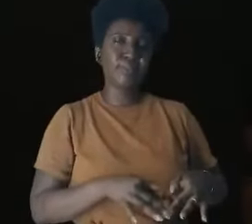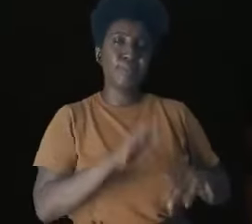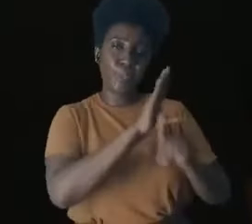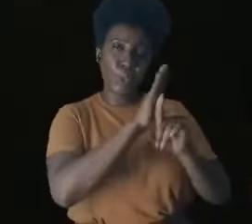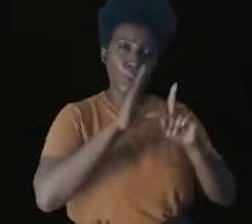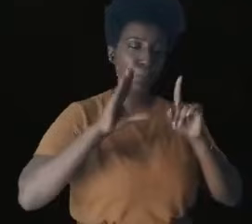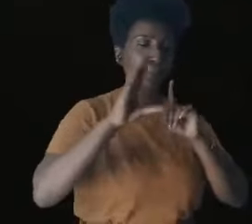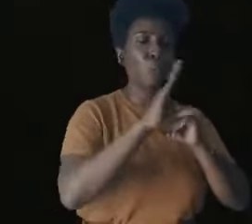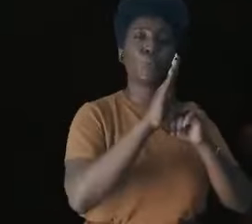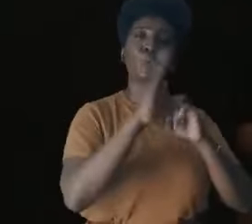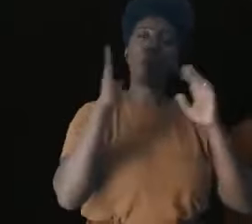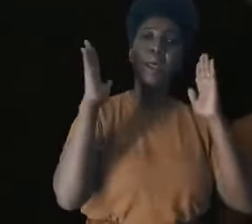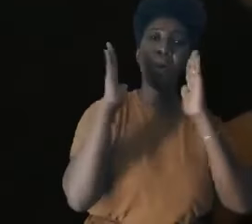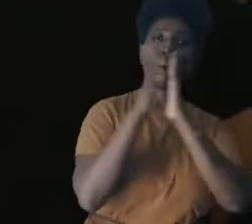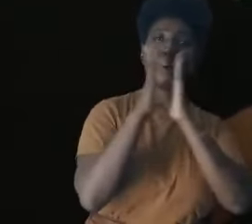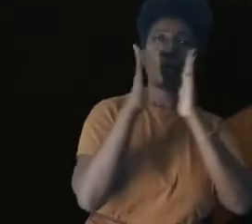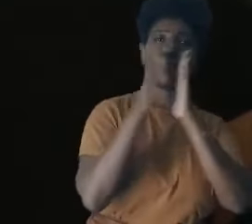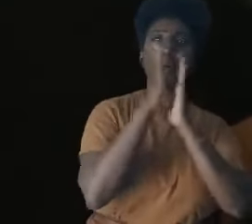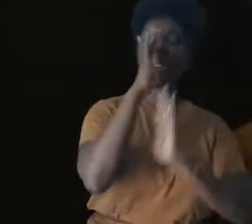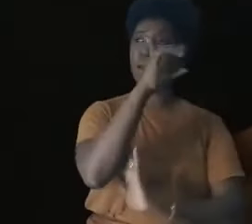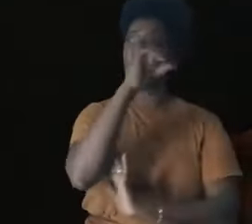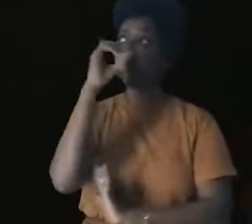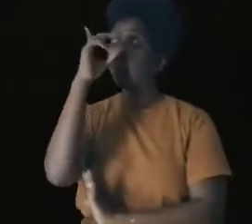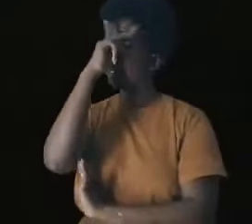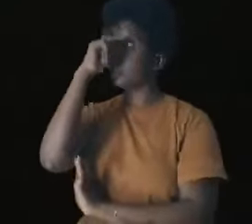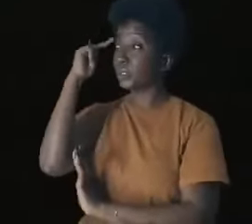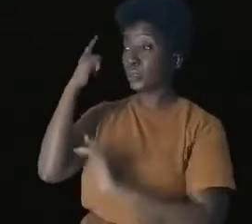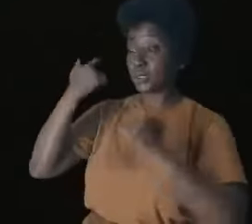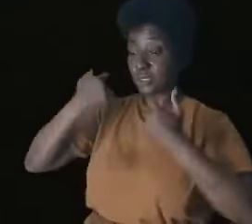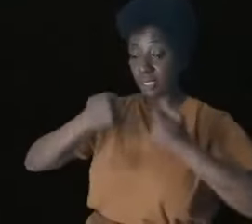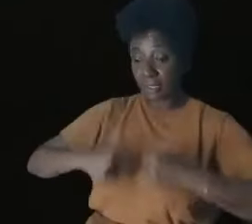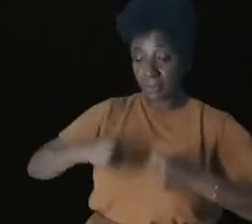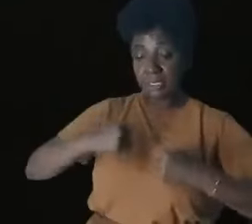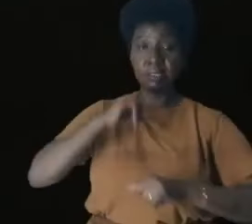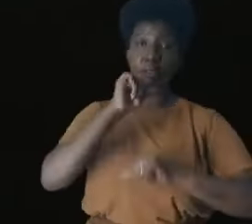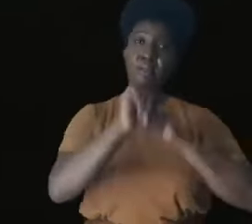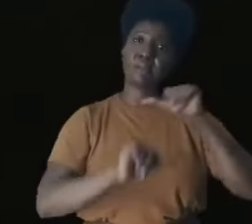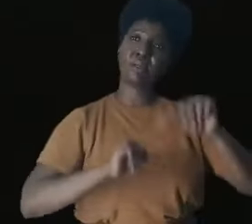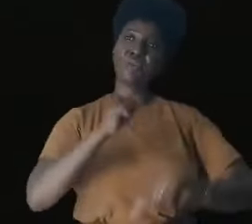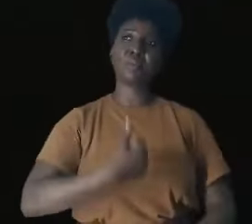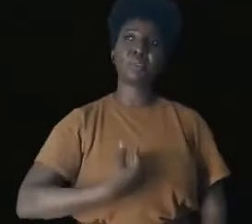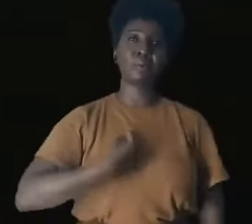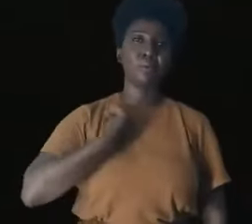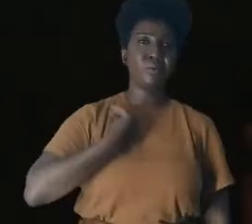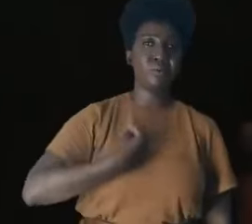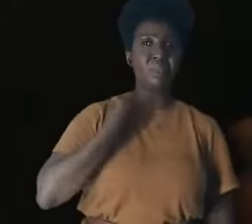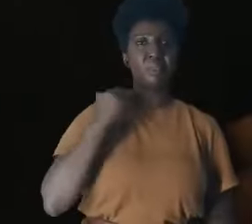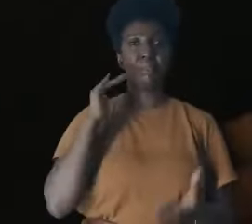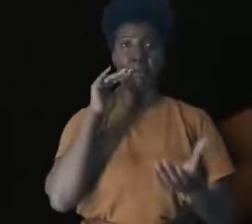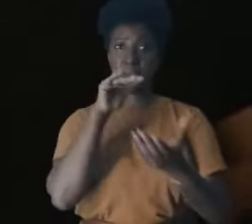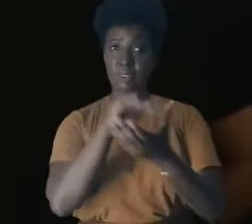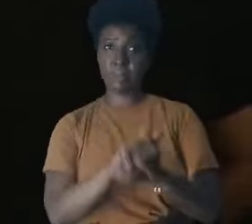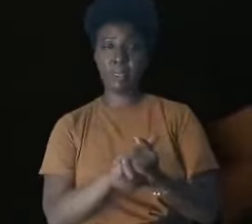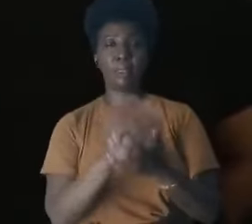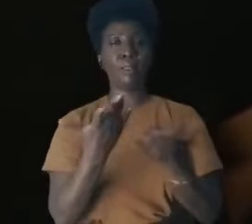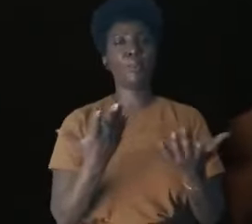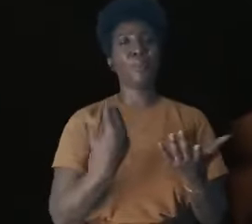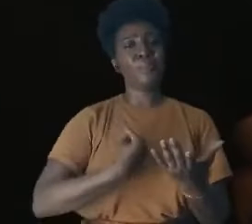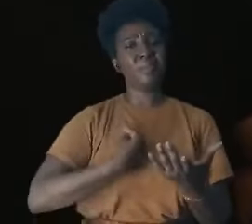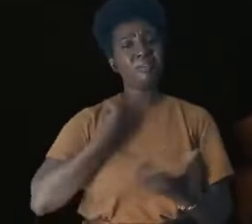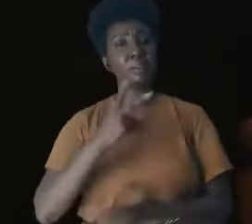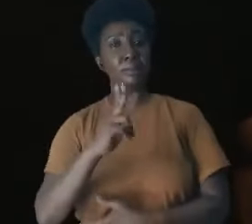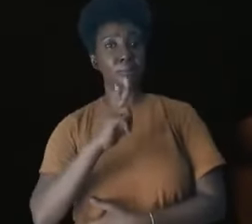para clamar a Deus por pessoas que estão precisando de um renascimento no seu casamento, na sua